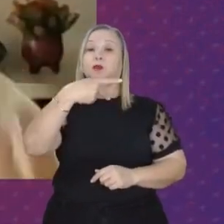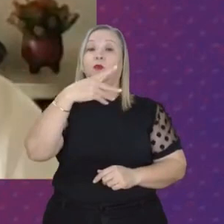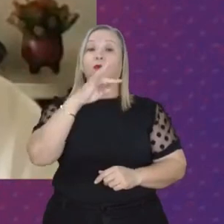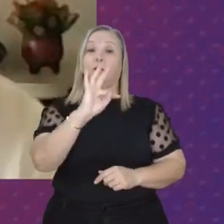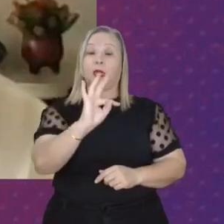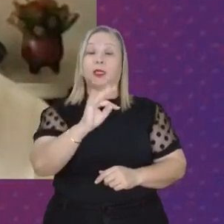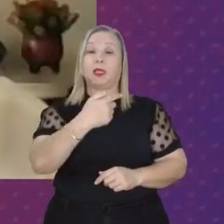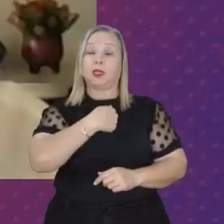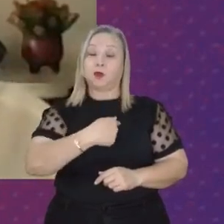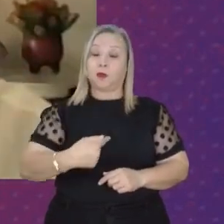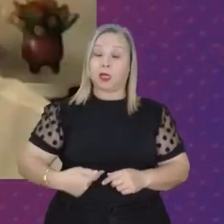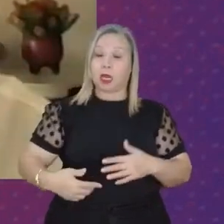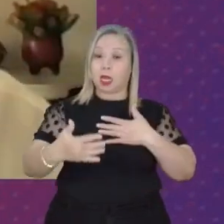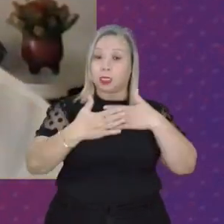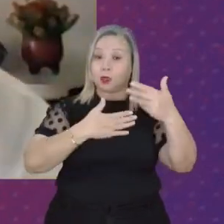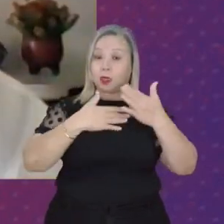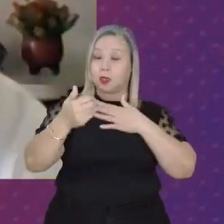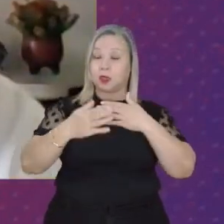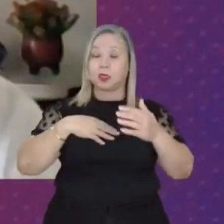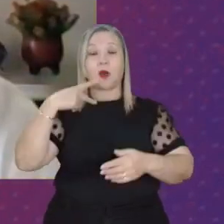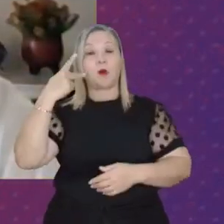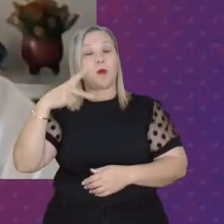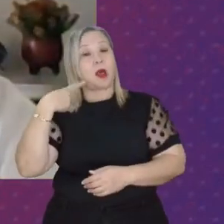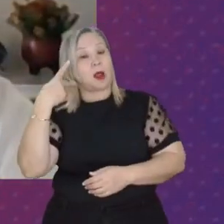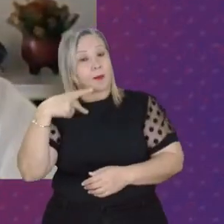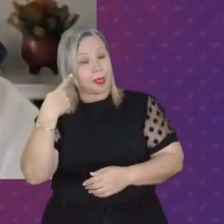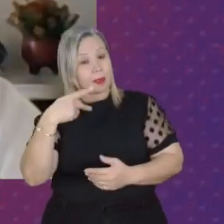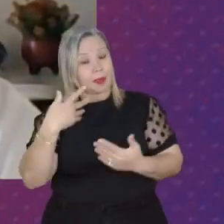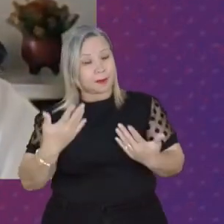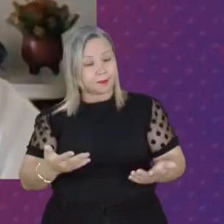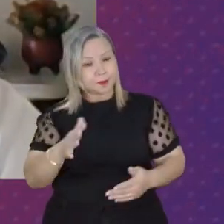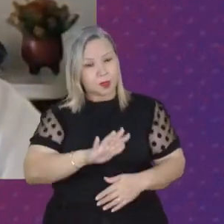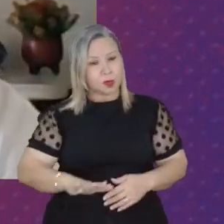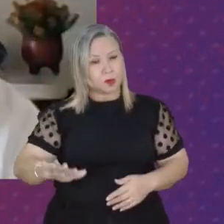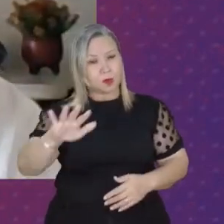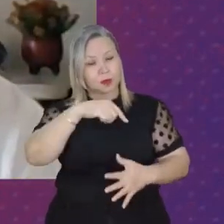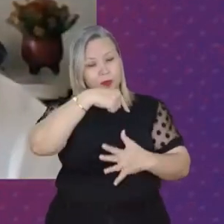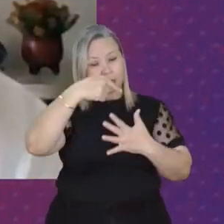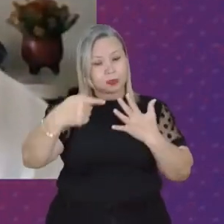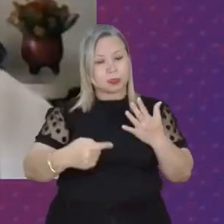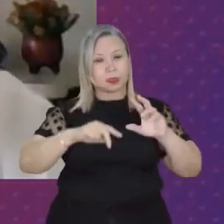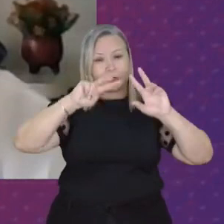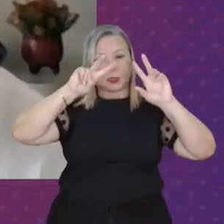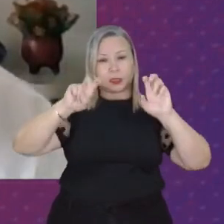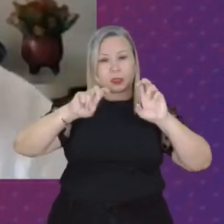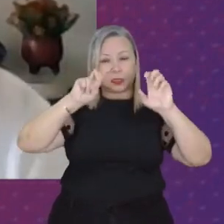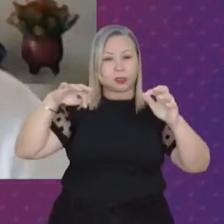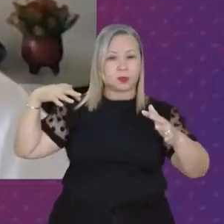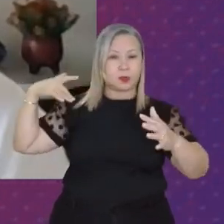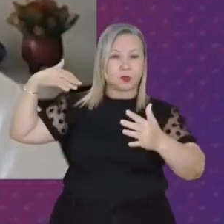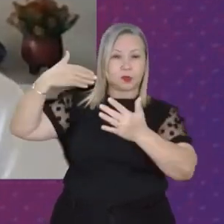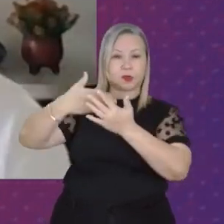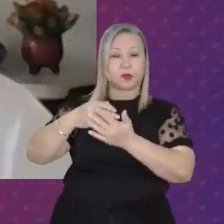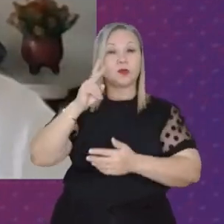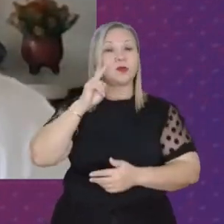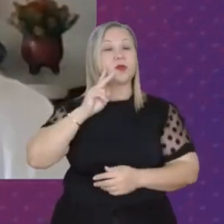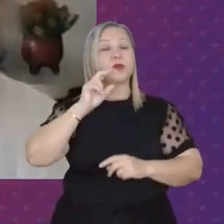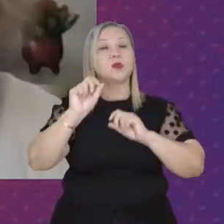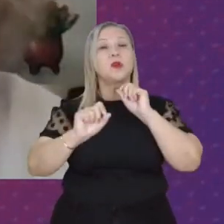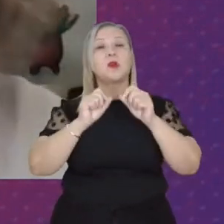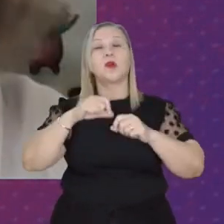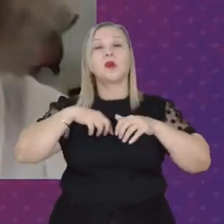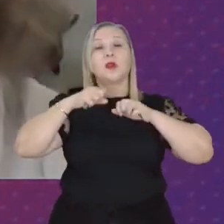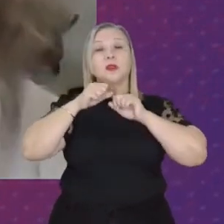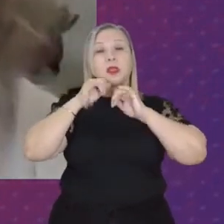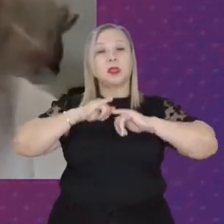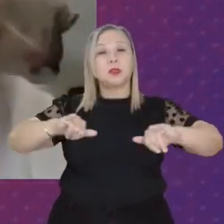de atuação parlamentar. Então, todas essas questões que são históricas, elas têm uma